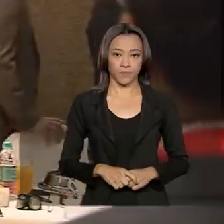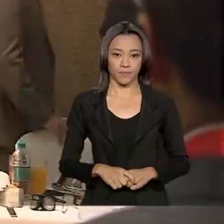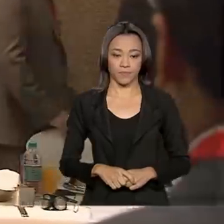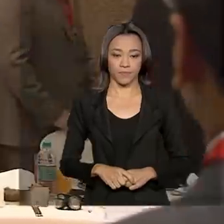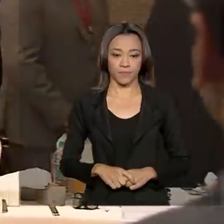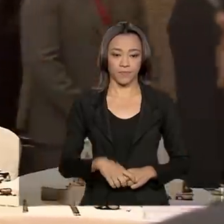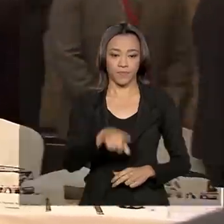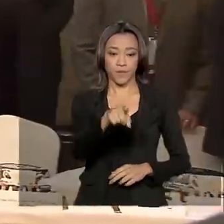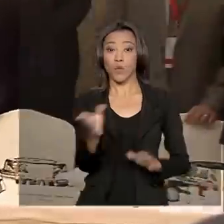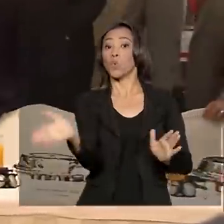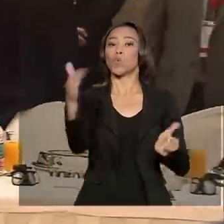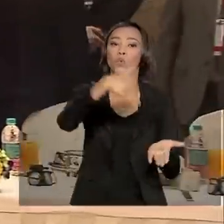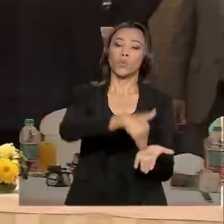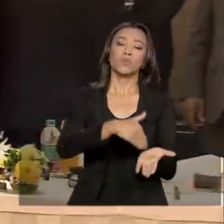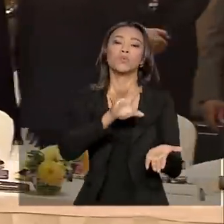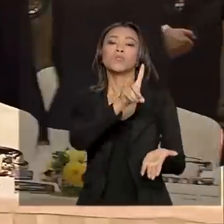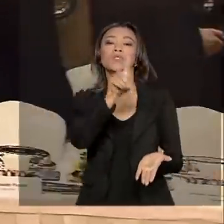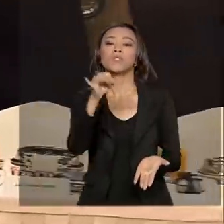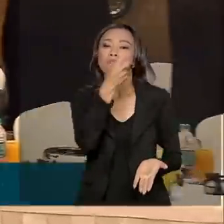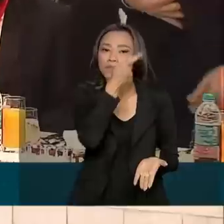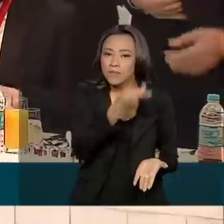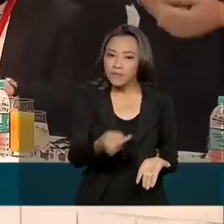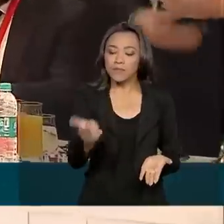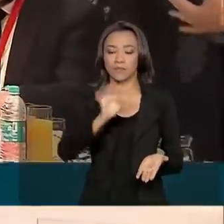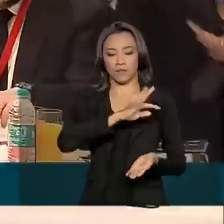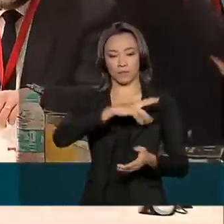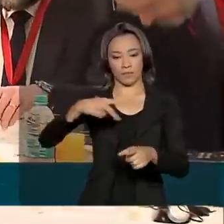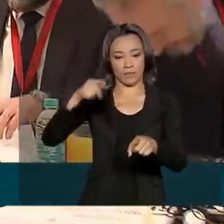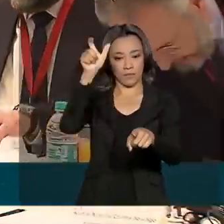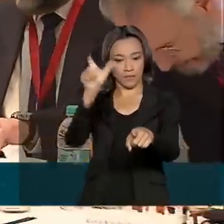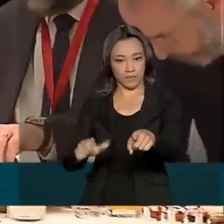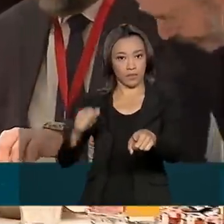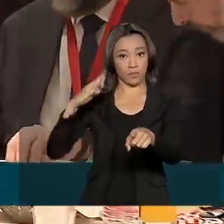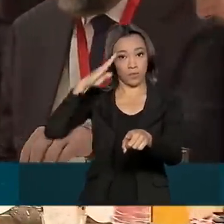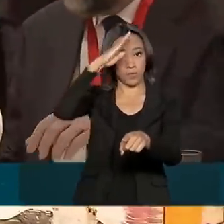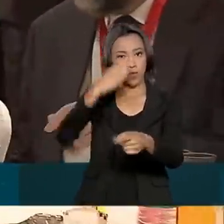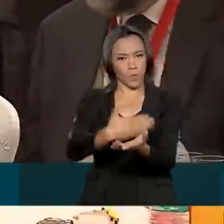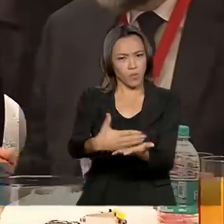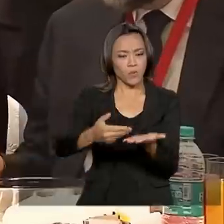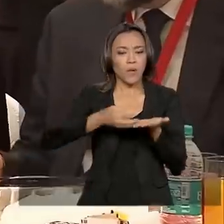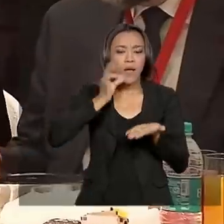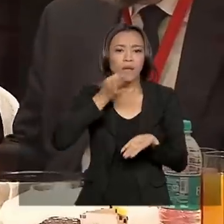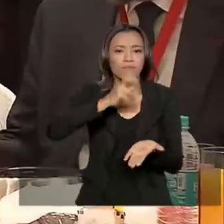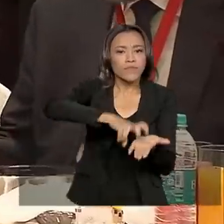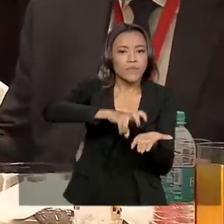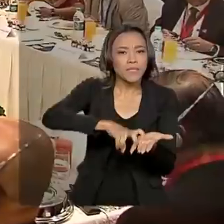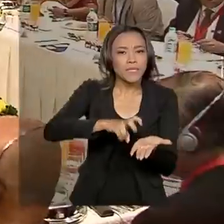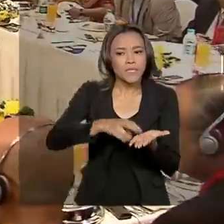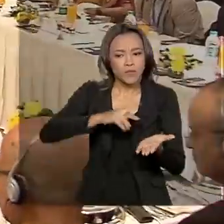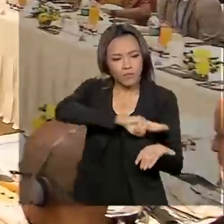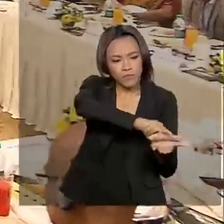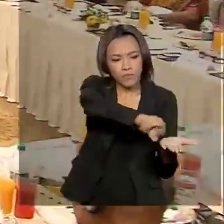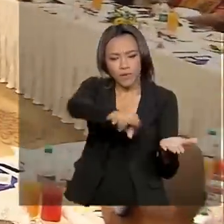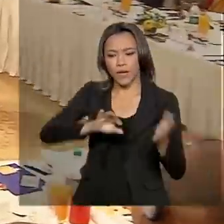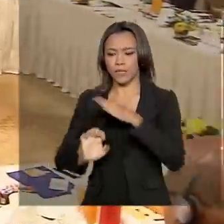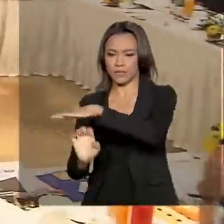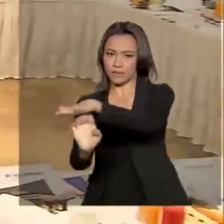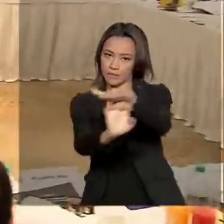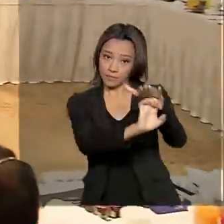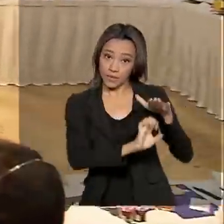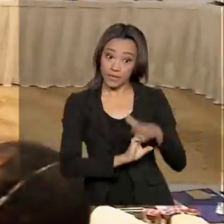O último dia da visita do presidente Jair Bolsonaro à Índia começou com um café da manhã com empresários locais, representando mais de